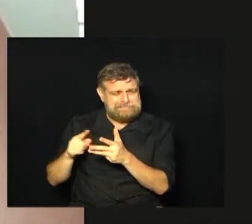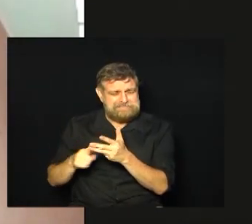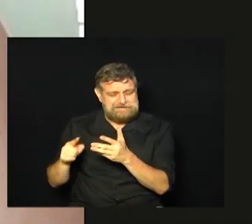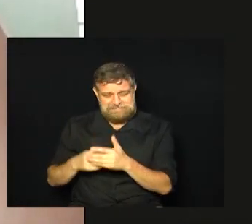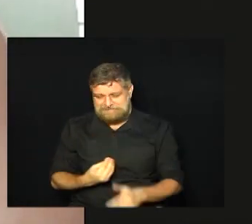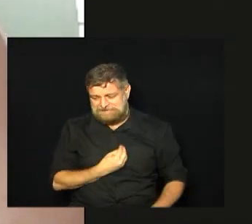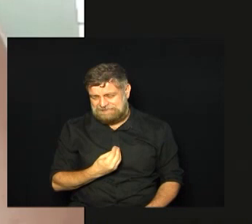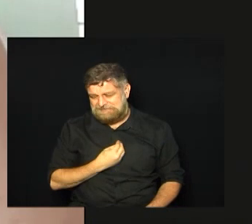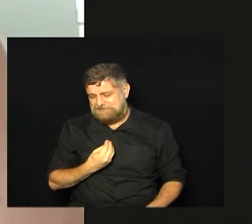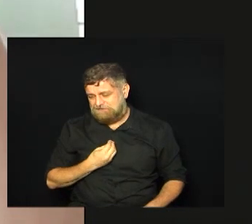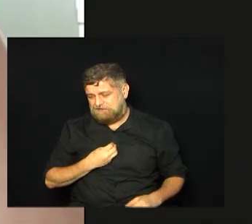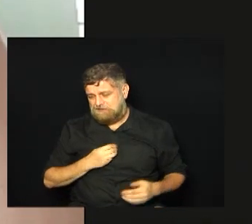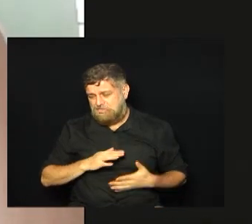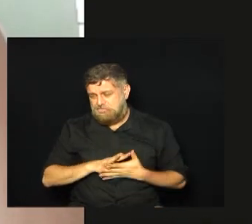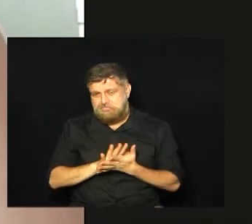sua vida, né?